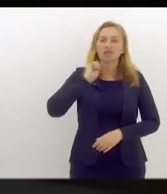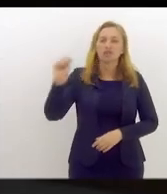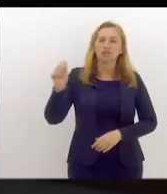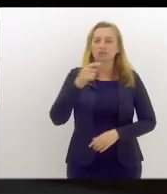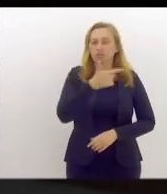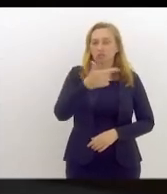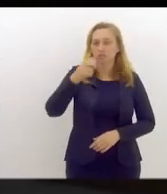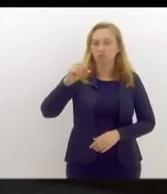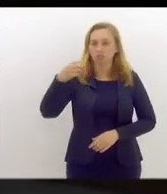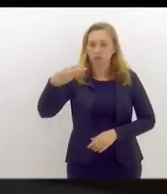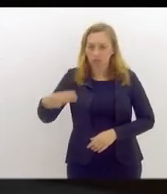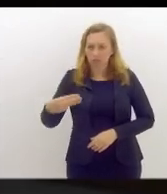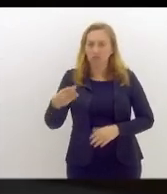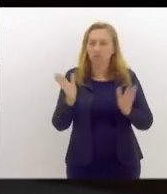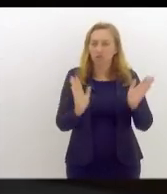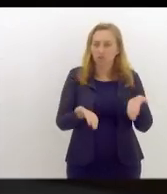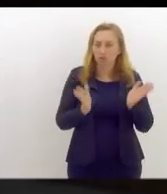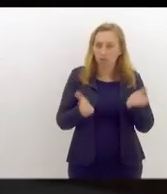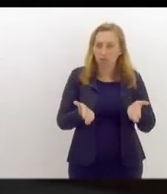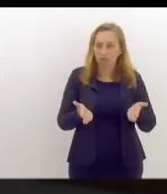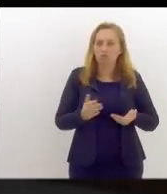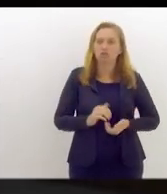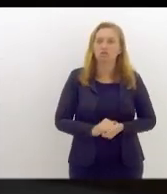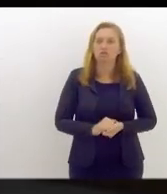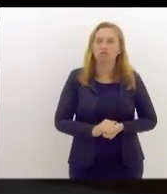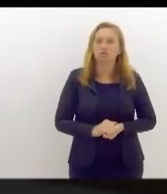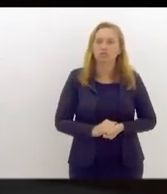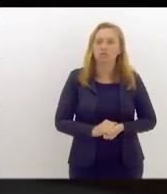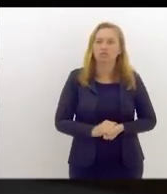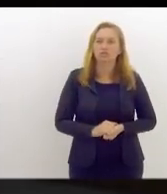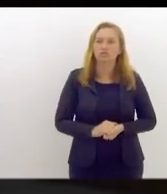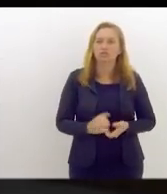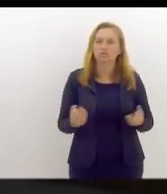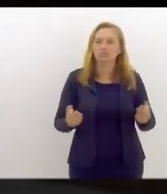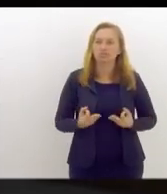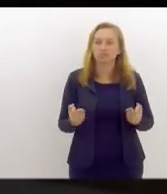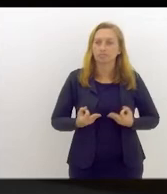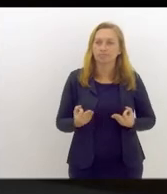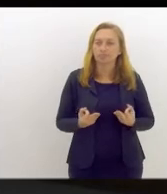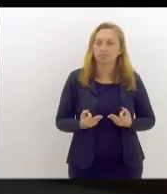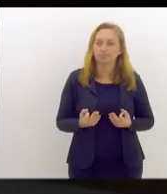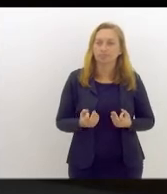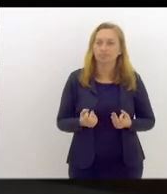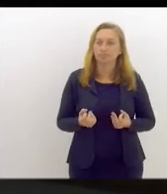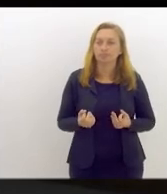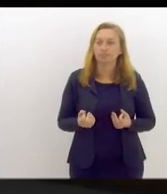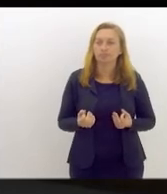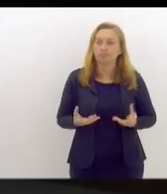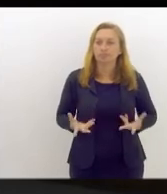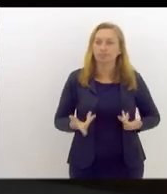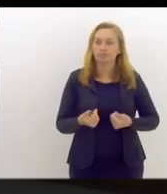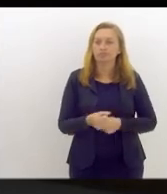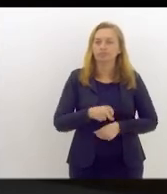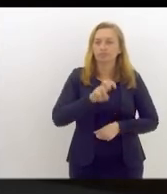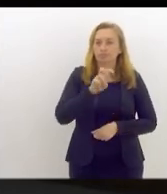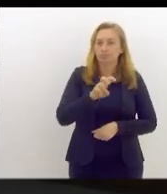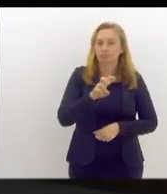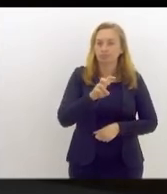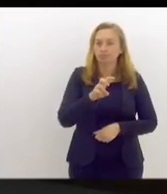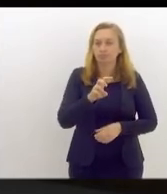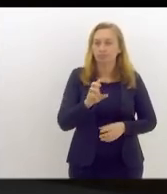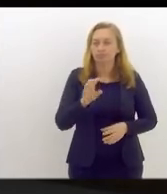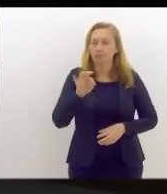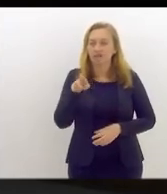2013 ocupando hoje com destaque e de maneira exemplar acento efetivo na quinta Câmara criminal